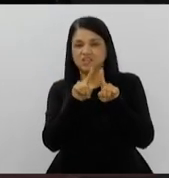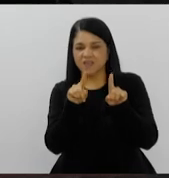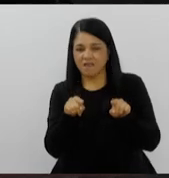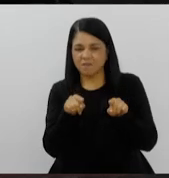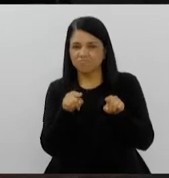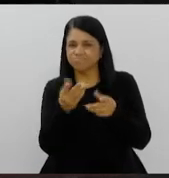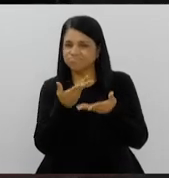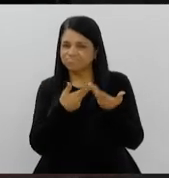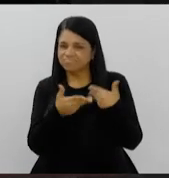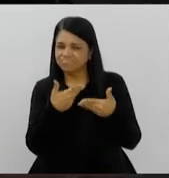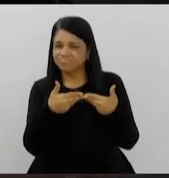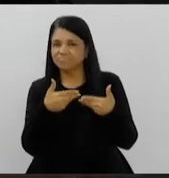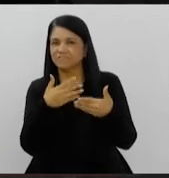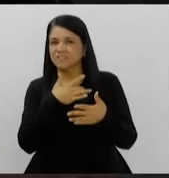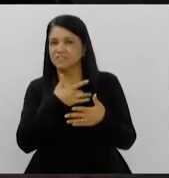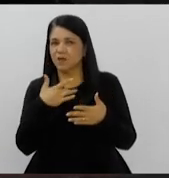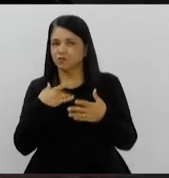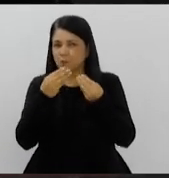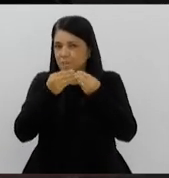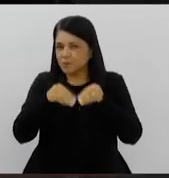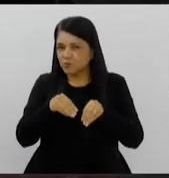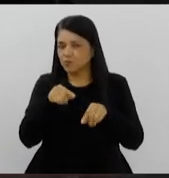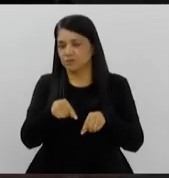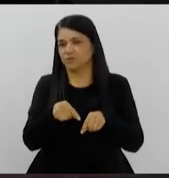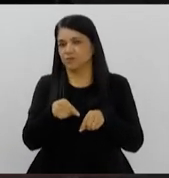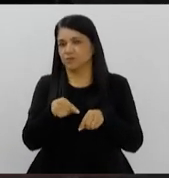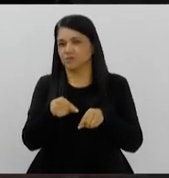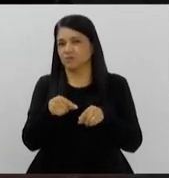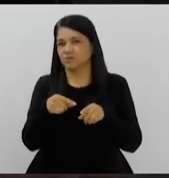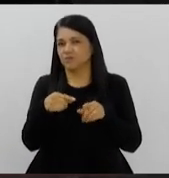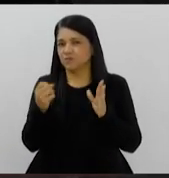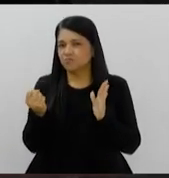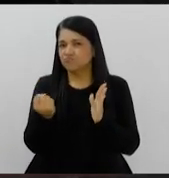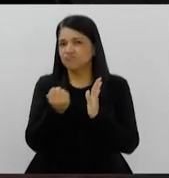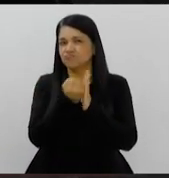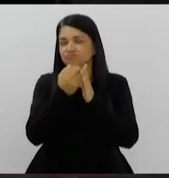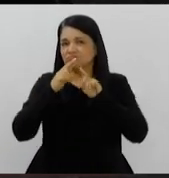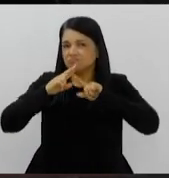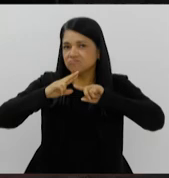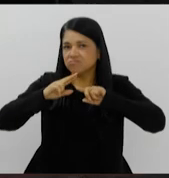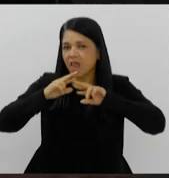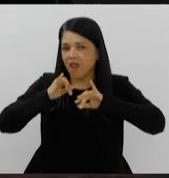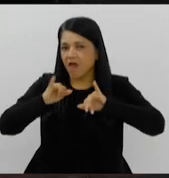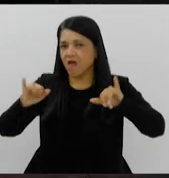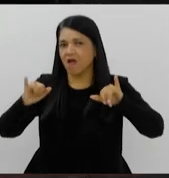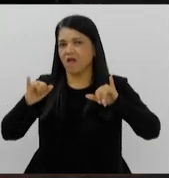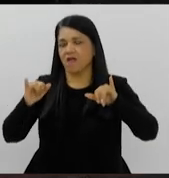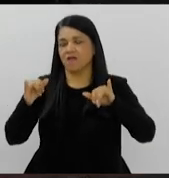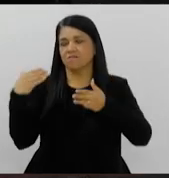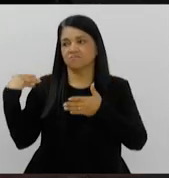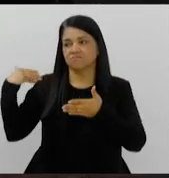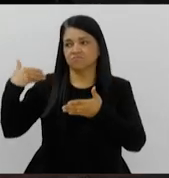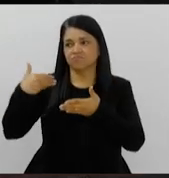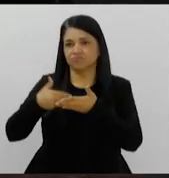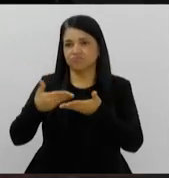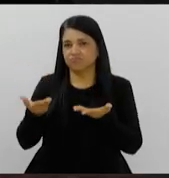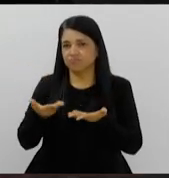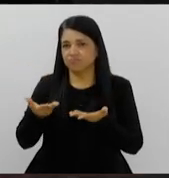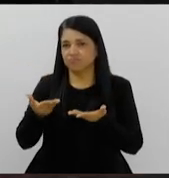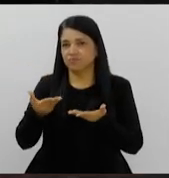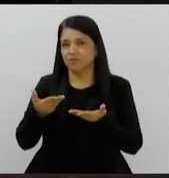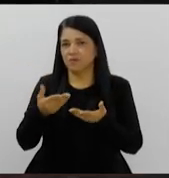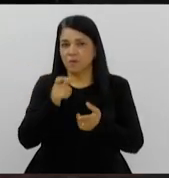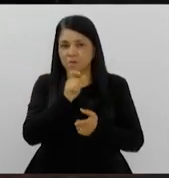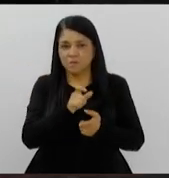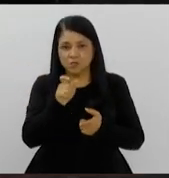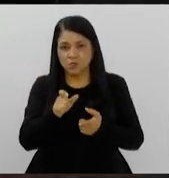está impactado com esse escândalo. Nos últimos dias, menos gente está aceitando